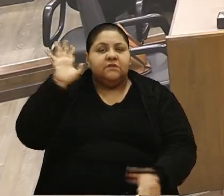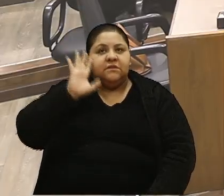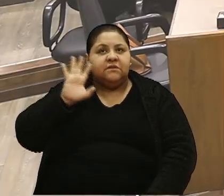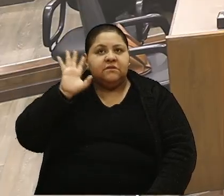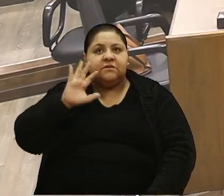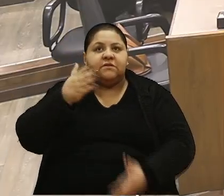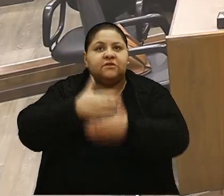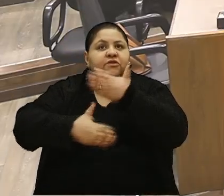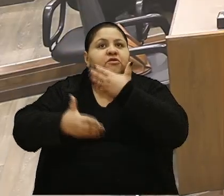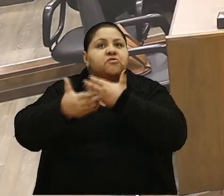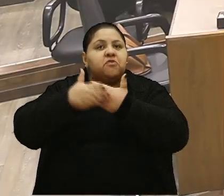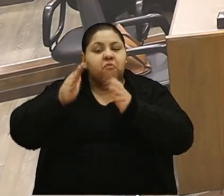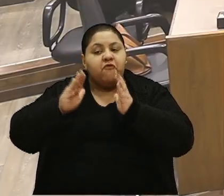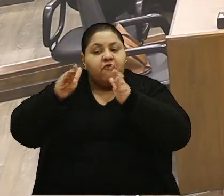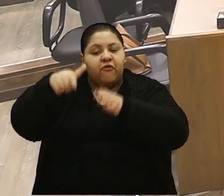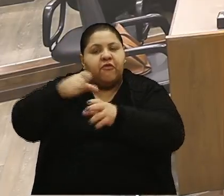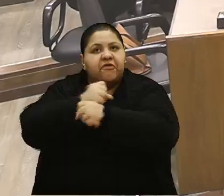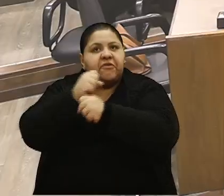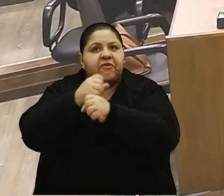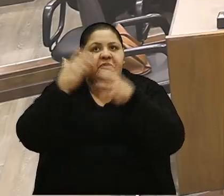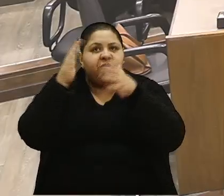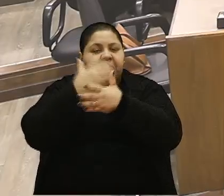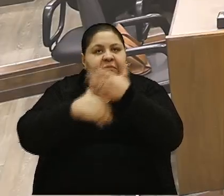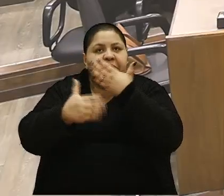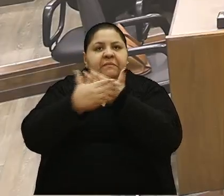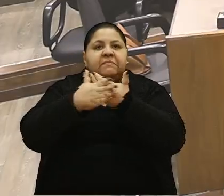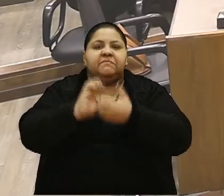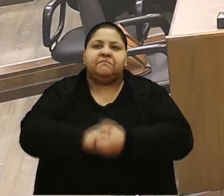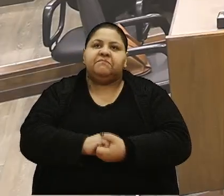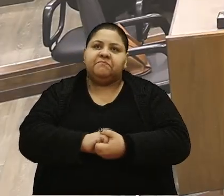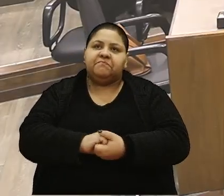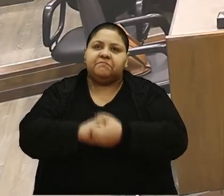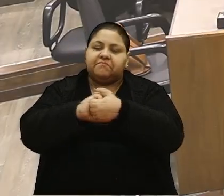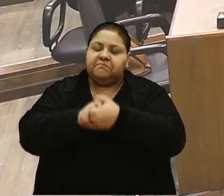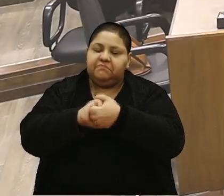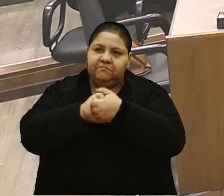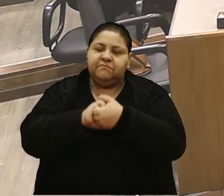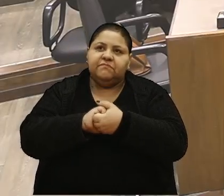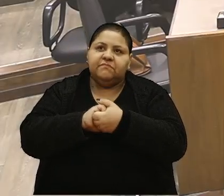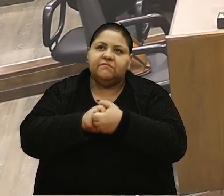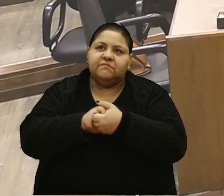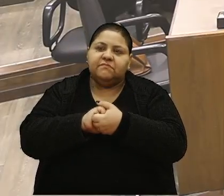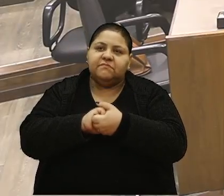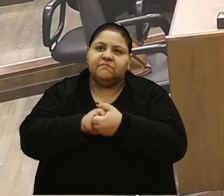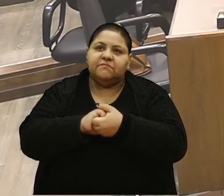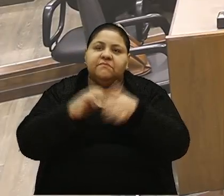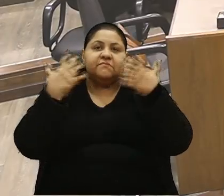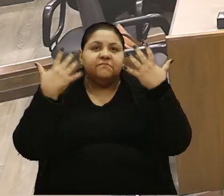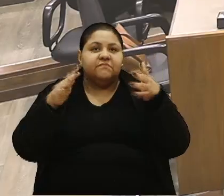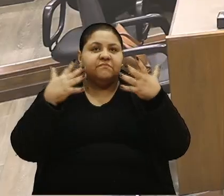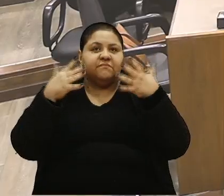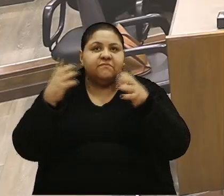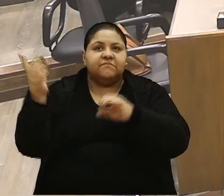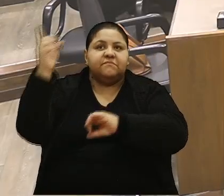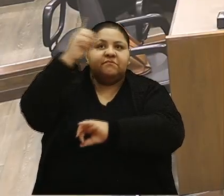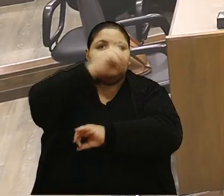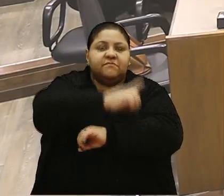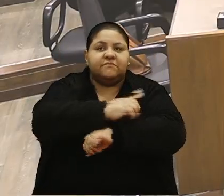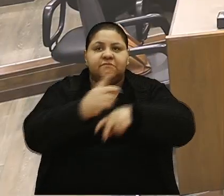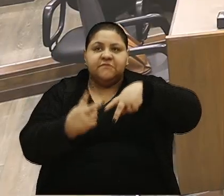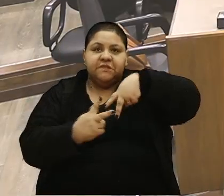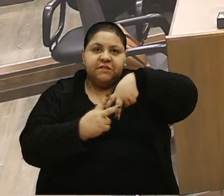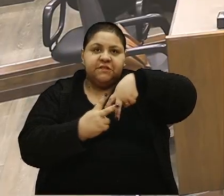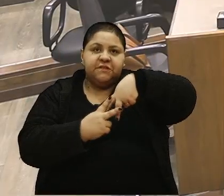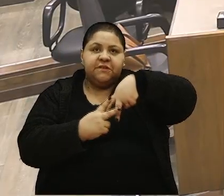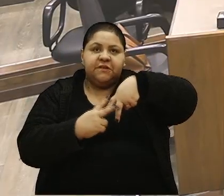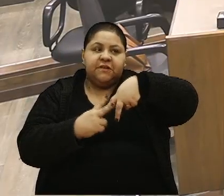está todo mundo engajado esse ano. Então, parabéns a todos vocês. Saudar aqui, fazer uma congratulações, comemorar o dia do maçom, que é o dia de hoje,